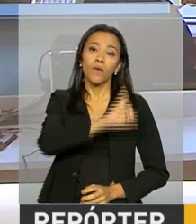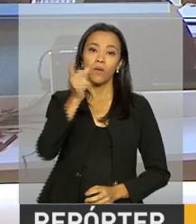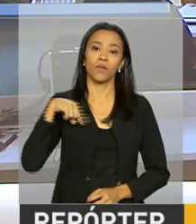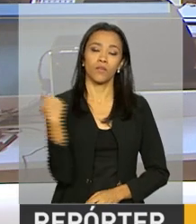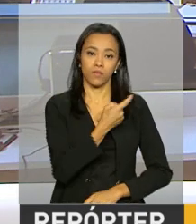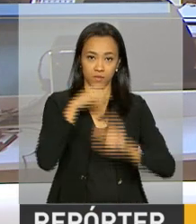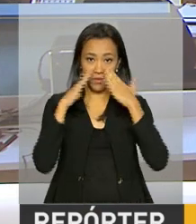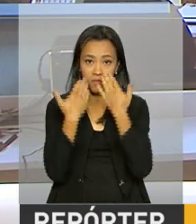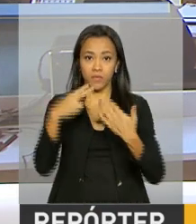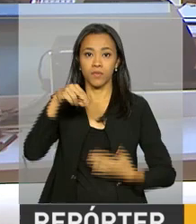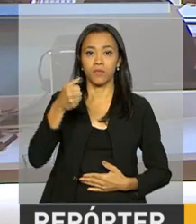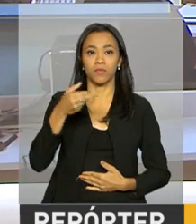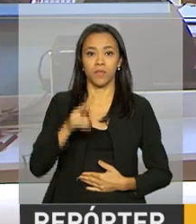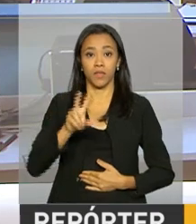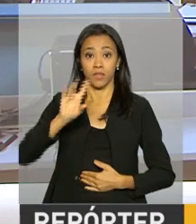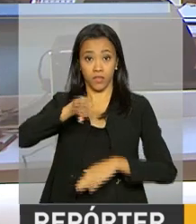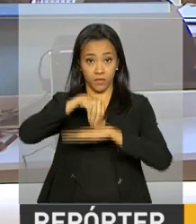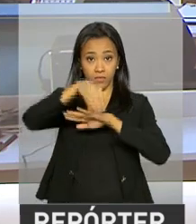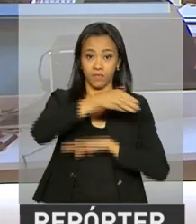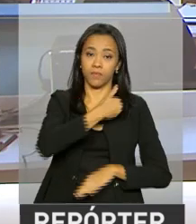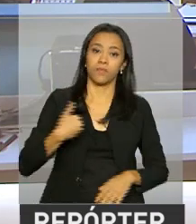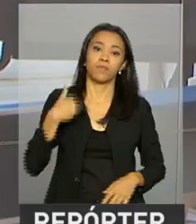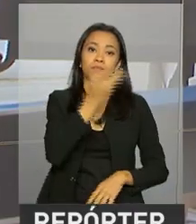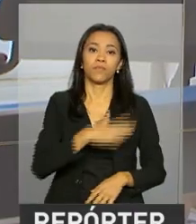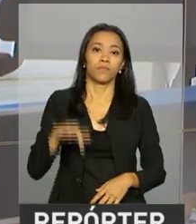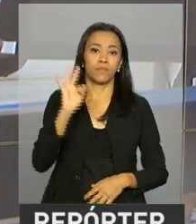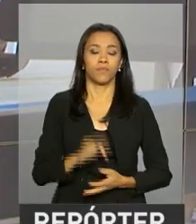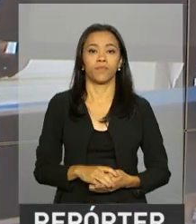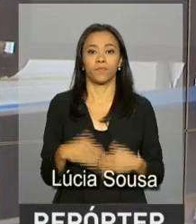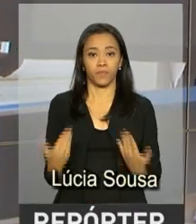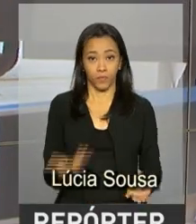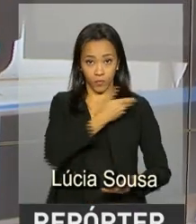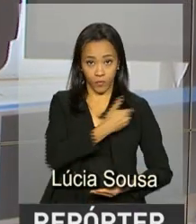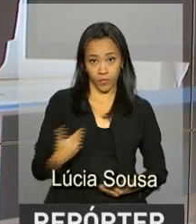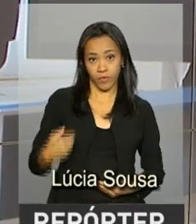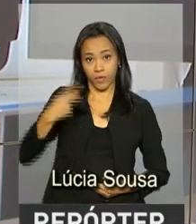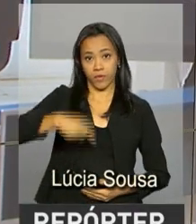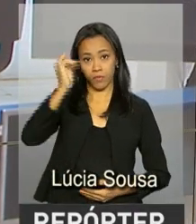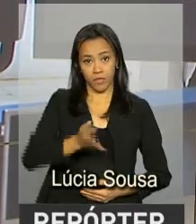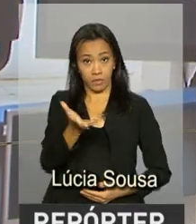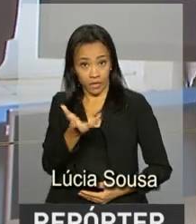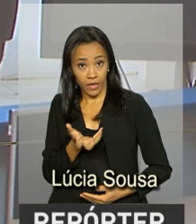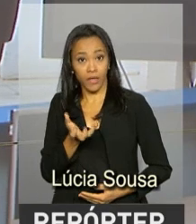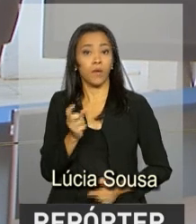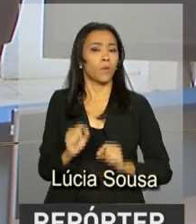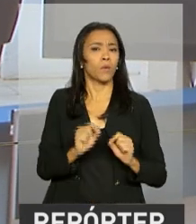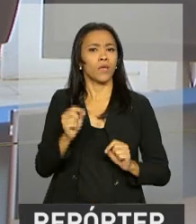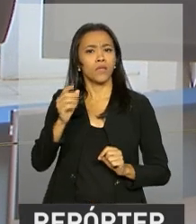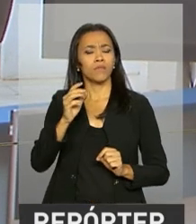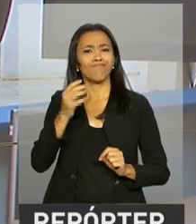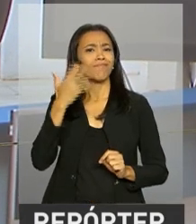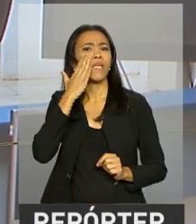Olá, estamos de volta com o repórter NBR e as notícias do governo federal. O governo brasileiro quer localizar um grupo de brasileiros